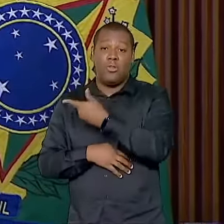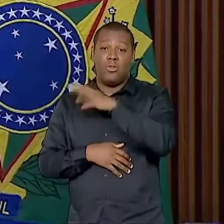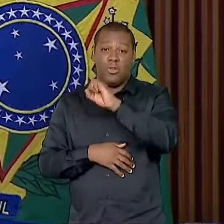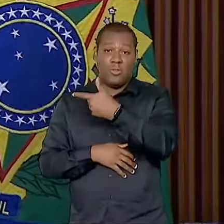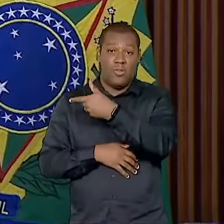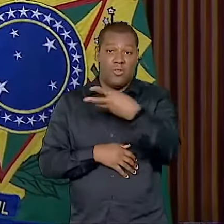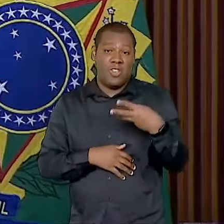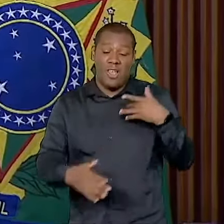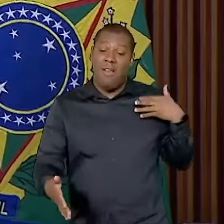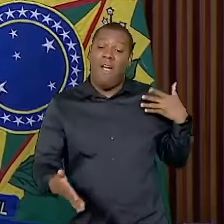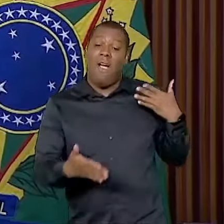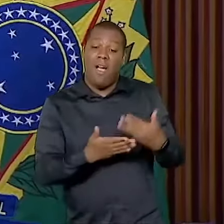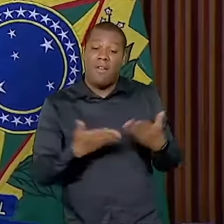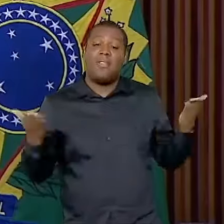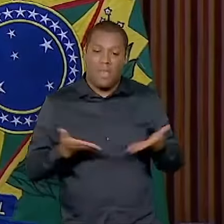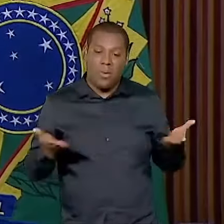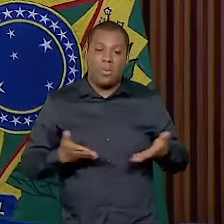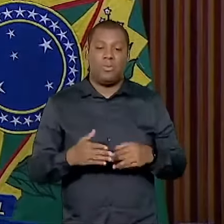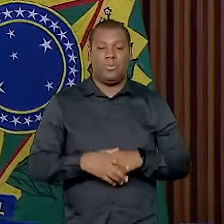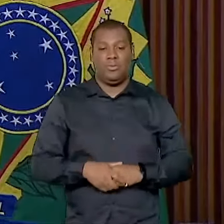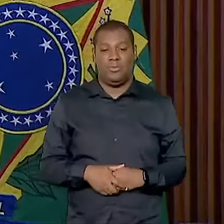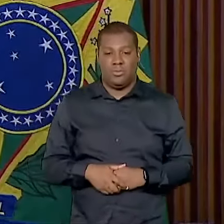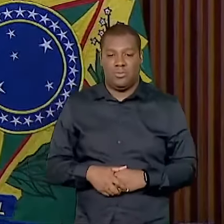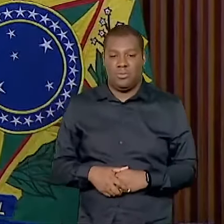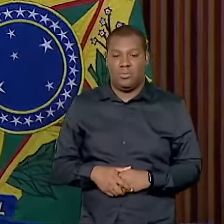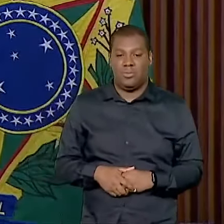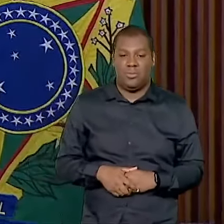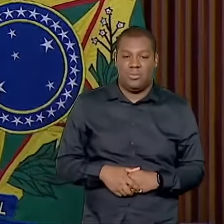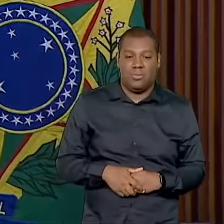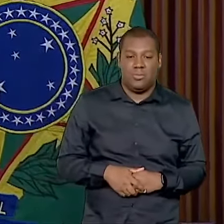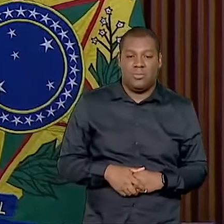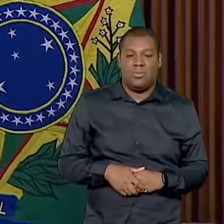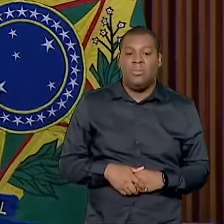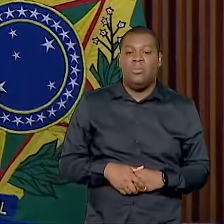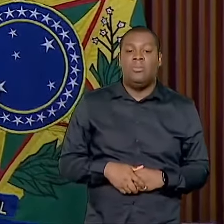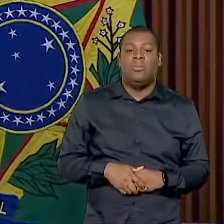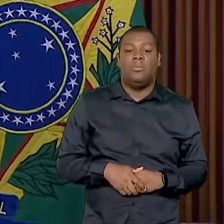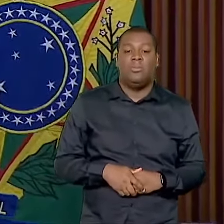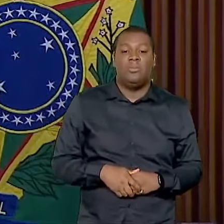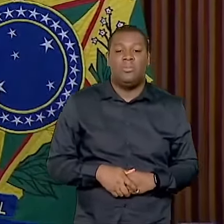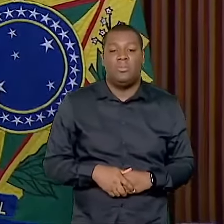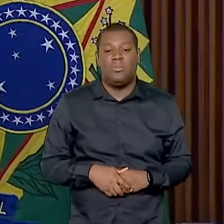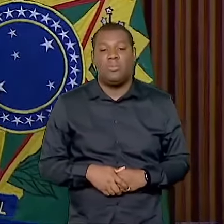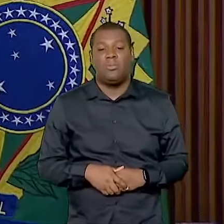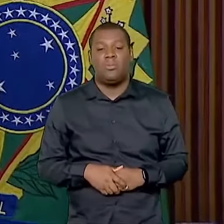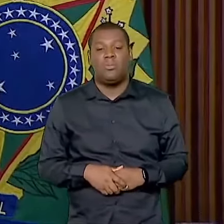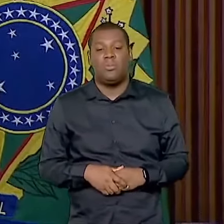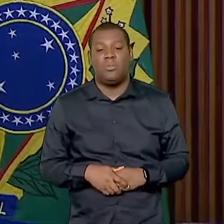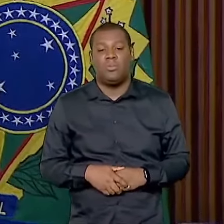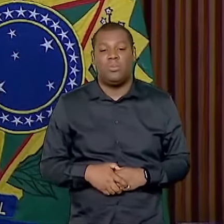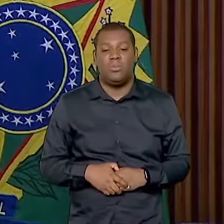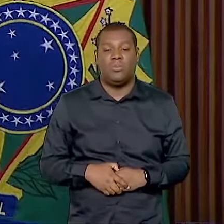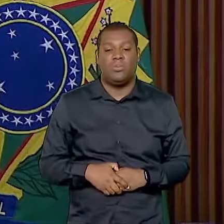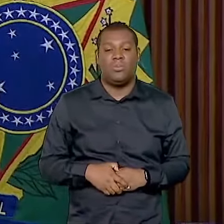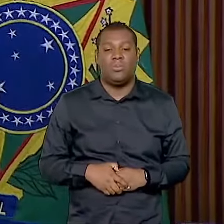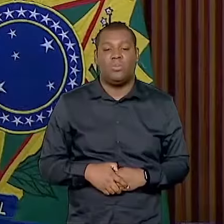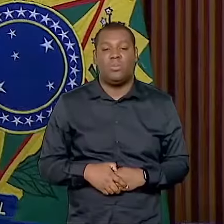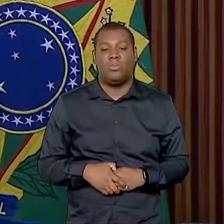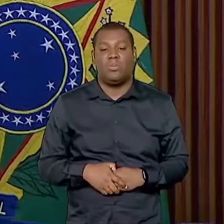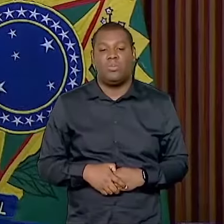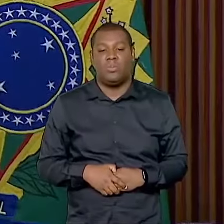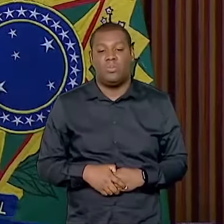agora. E depois, Pimenta, isso fica sob a nossa responsabilidade, porque se as pessoas